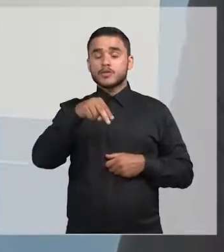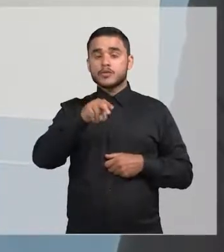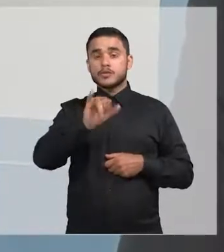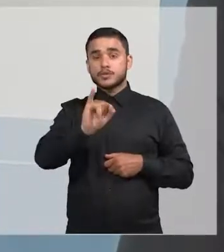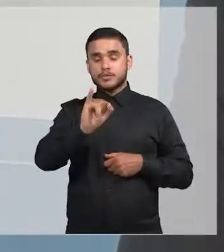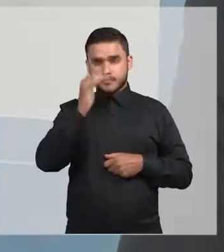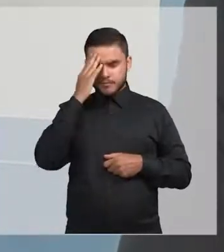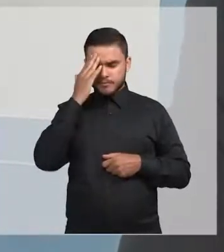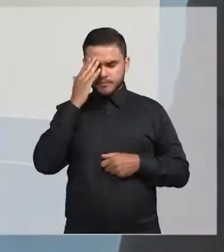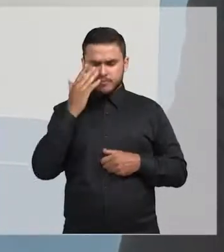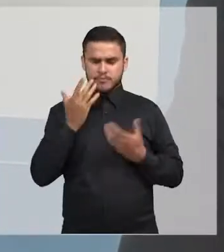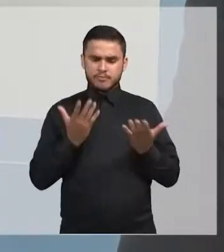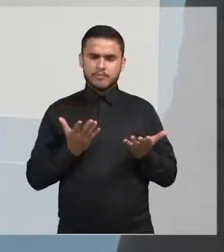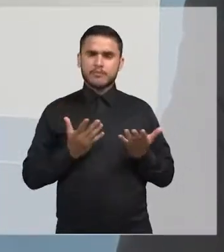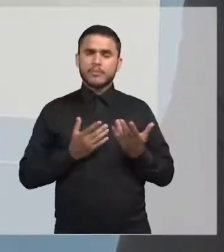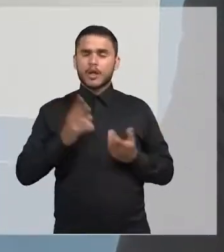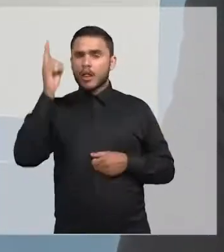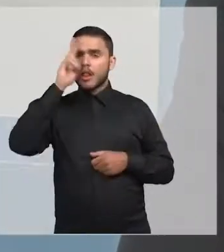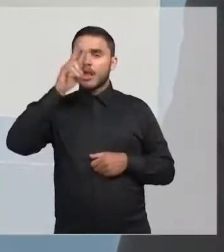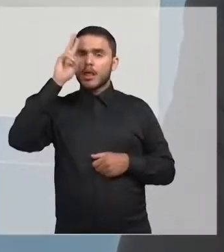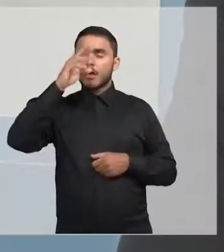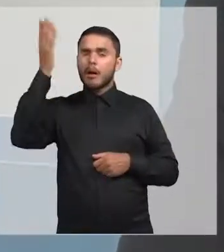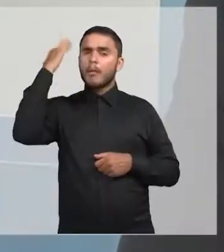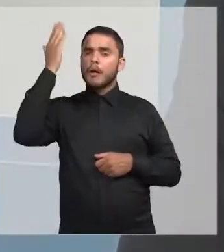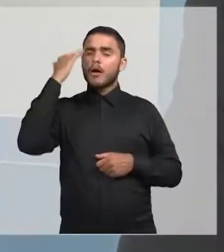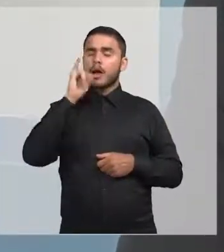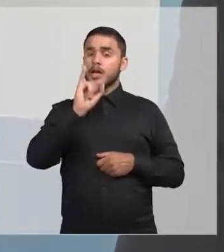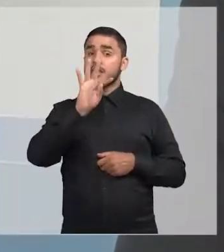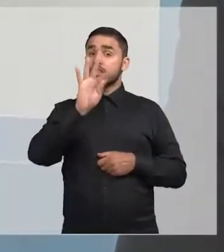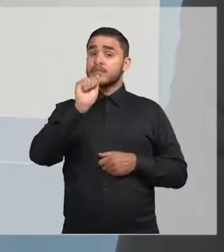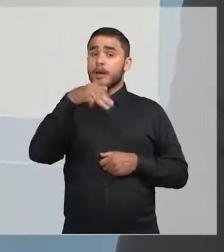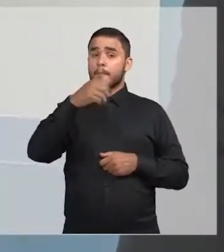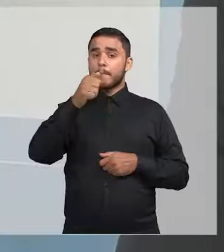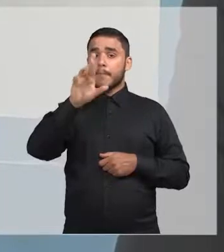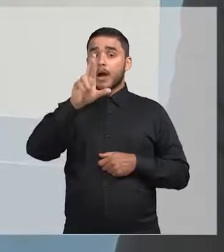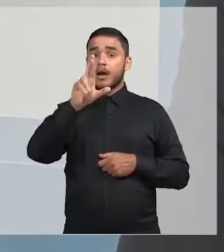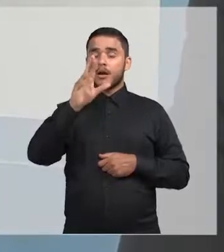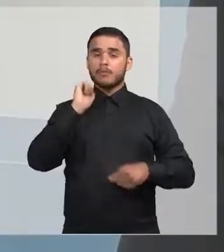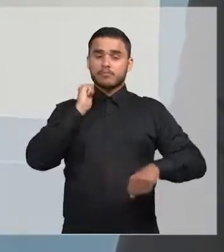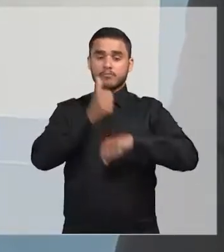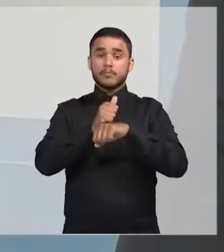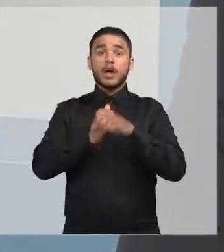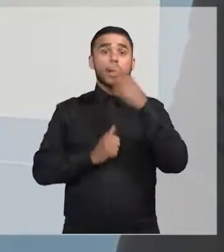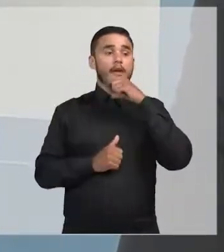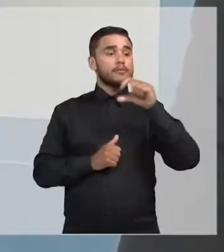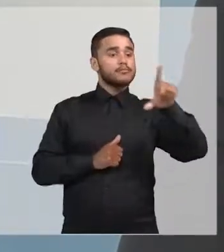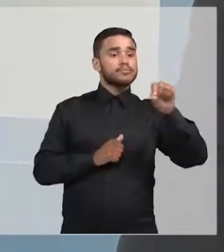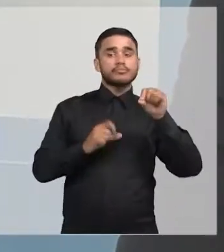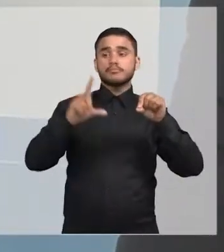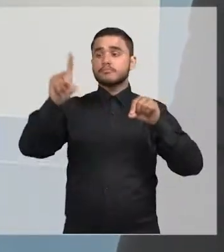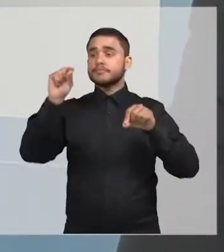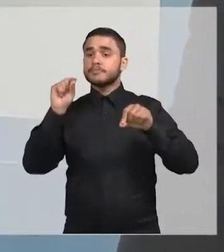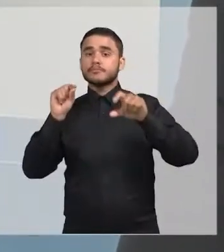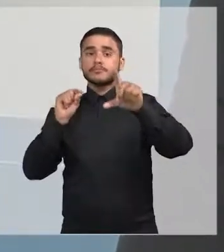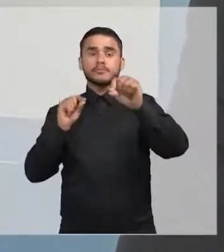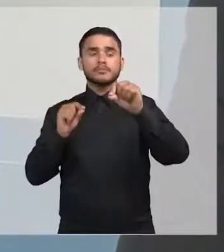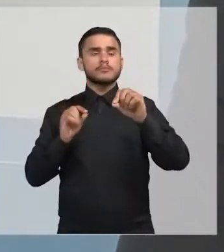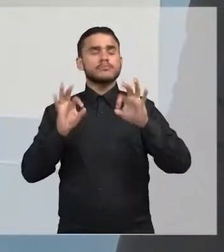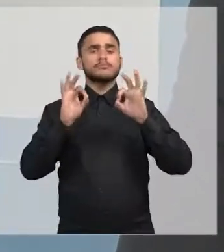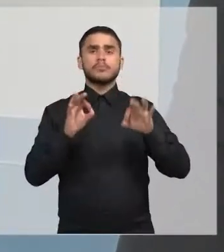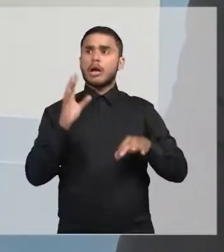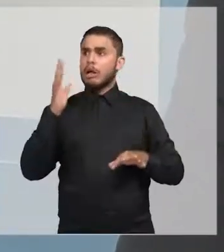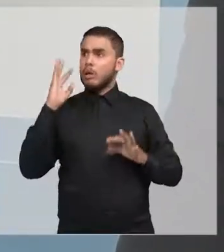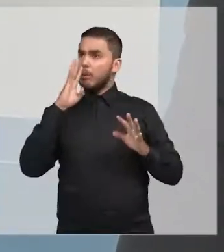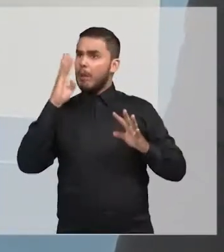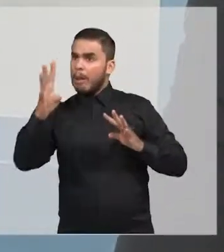destoa... Porque o que é que o Itamar fez no tempo que assumiu do Collor? Ele pegou figuras emblemáticas, que não tinha nem quem questionasse. Quem vai